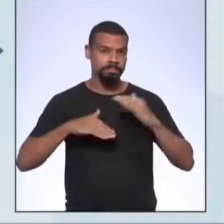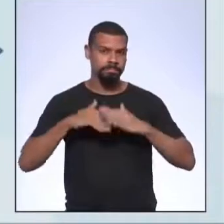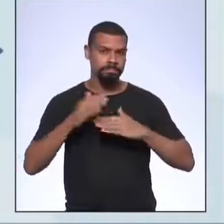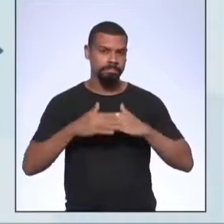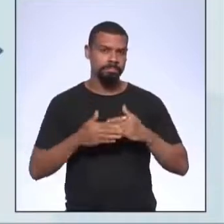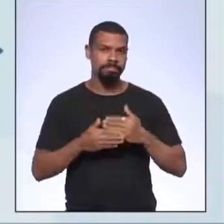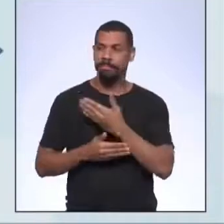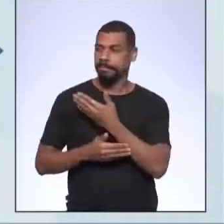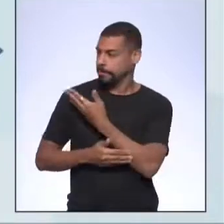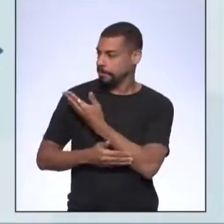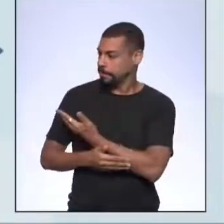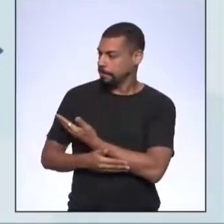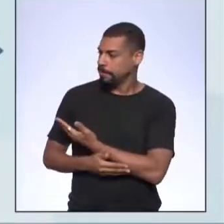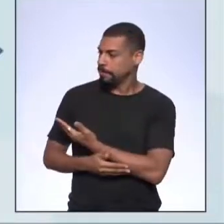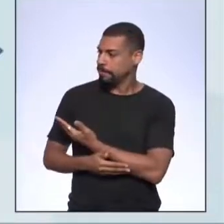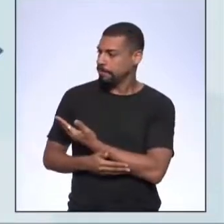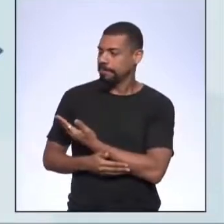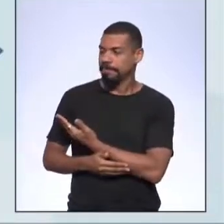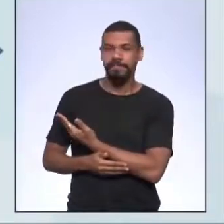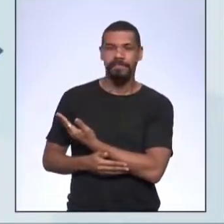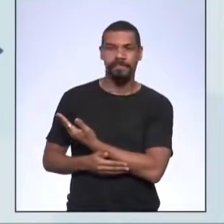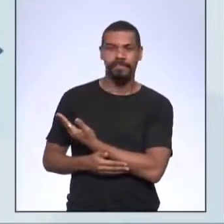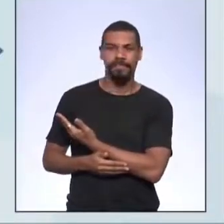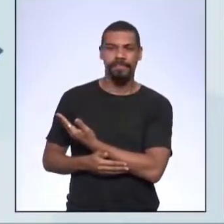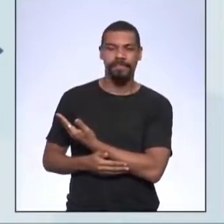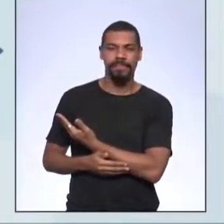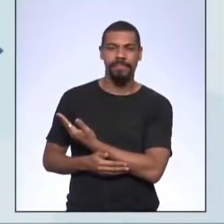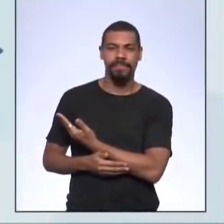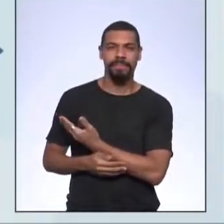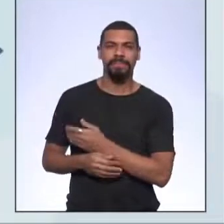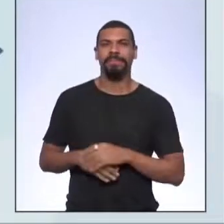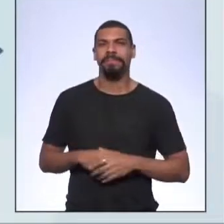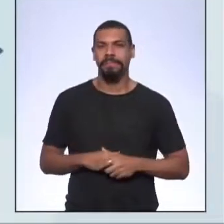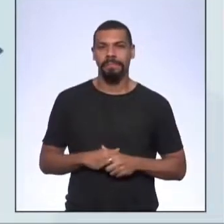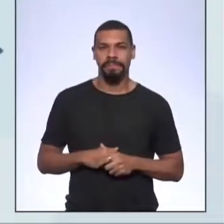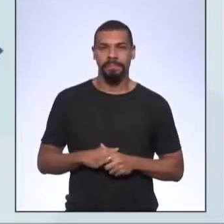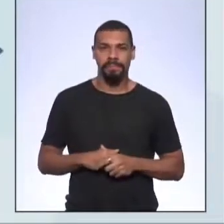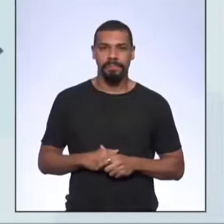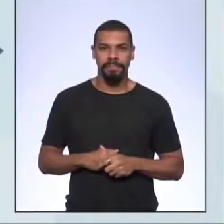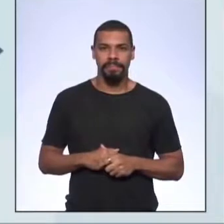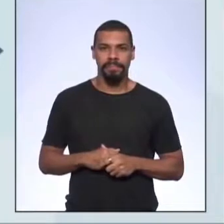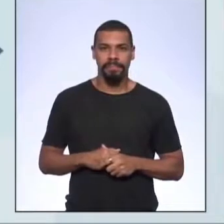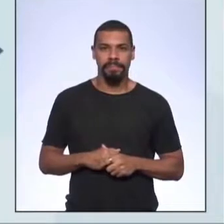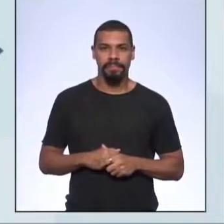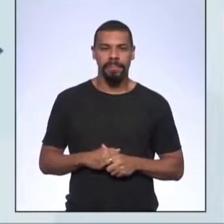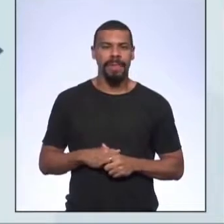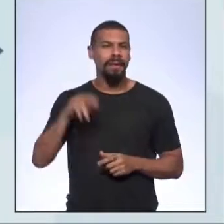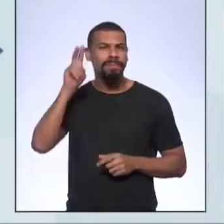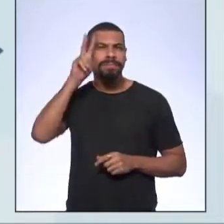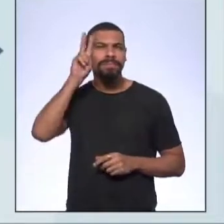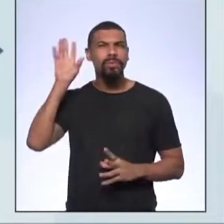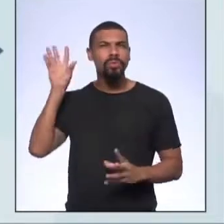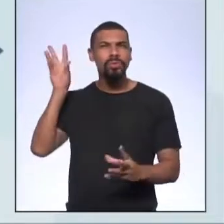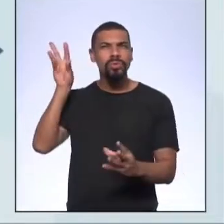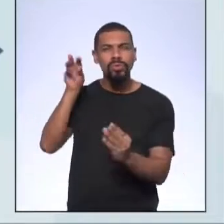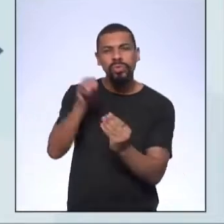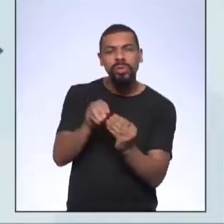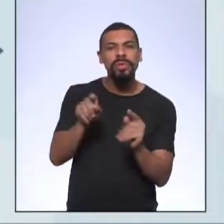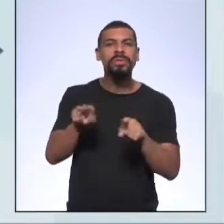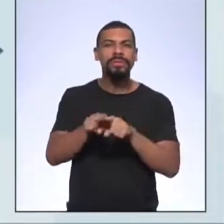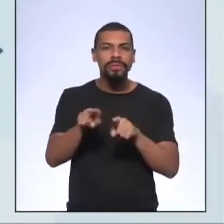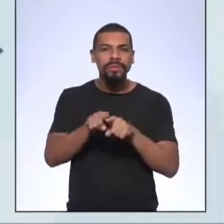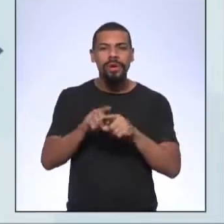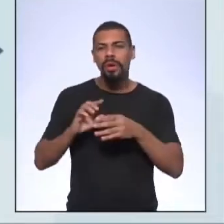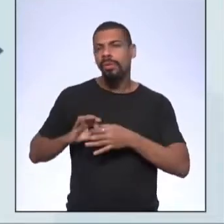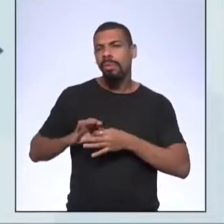estruturantes no projeto ou seja não se lembrar um pouquinho isso né vamos dar testador está dando uma relembrada ginha nos